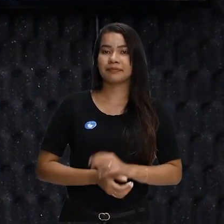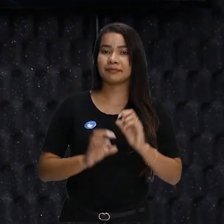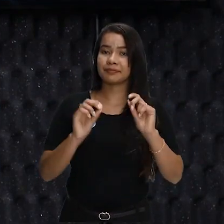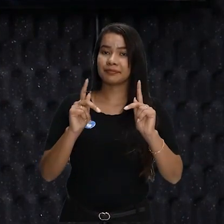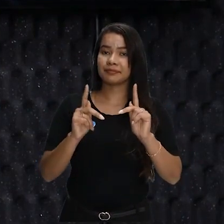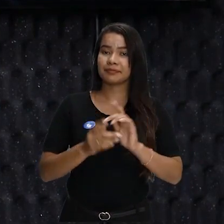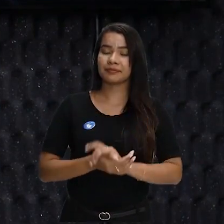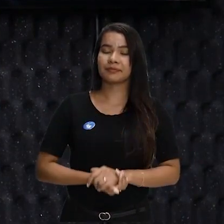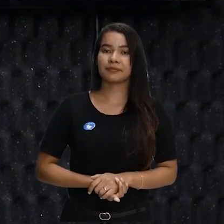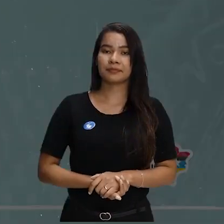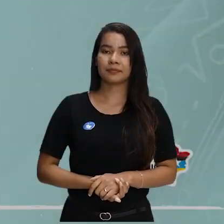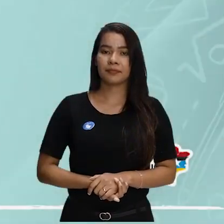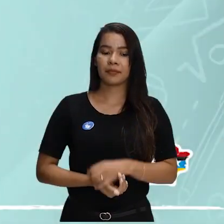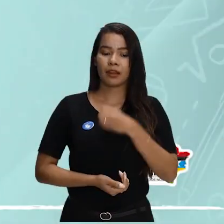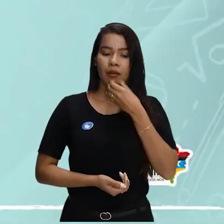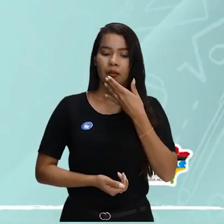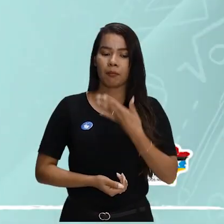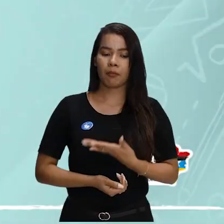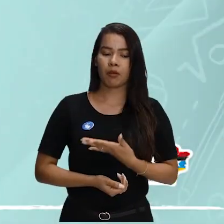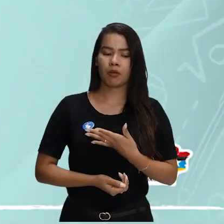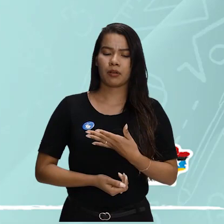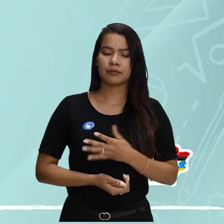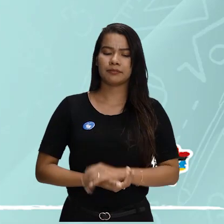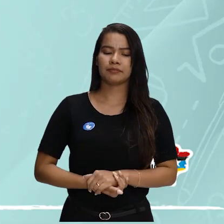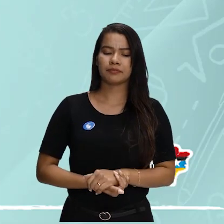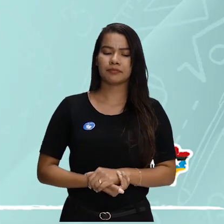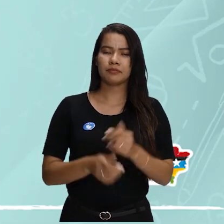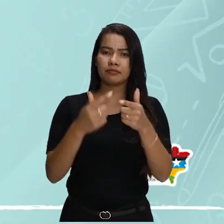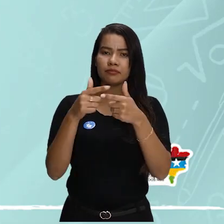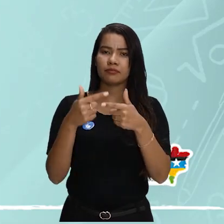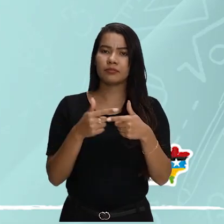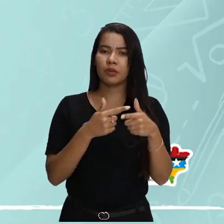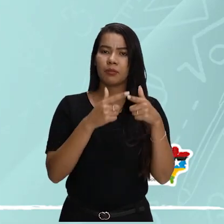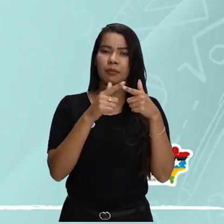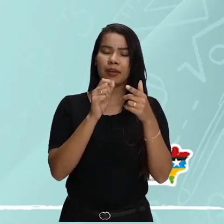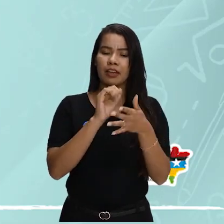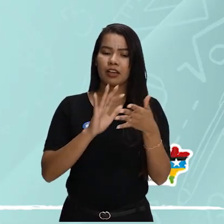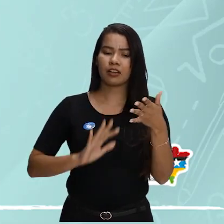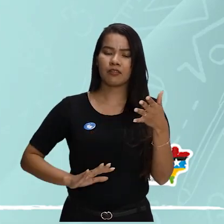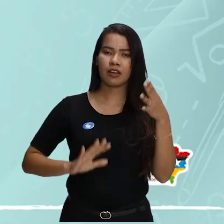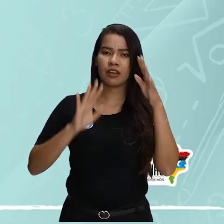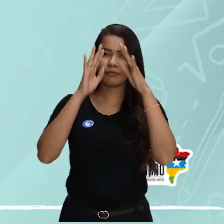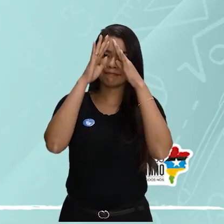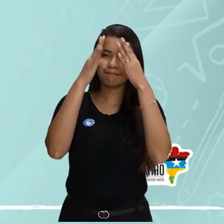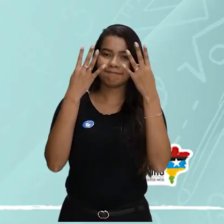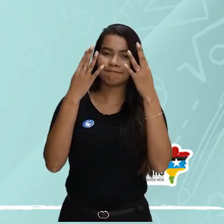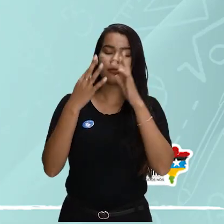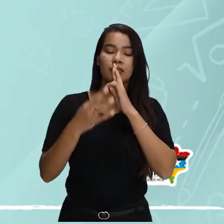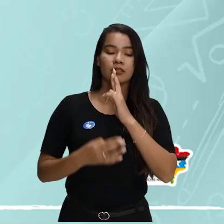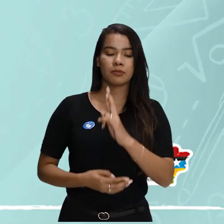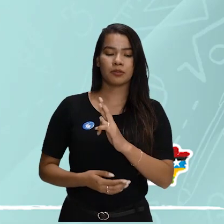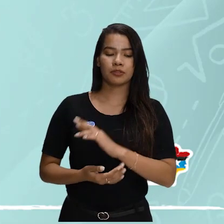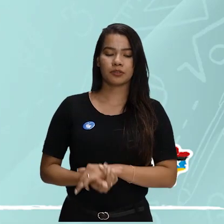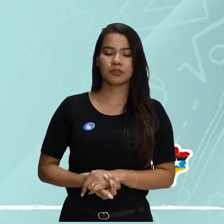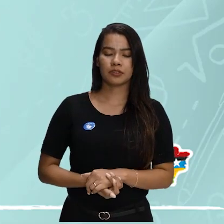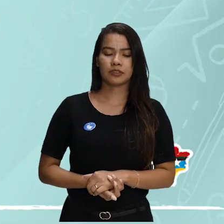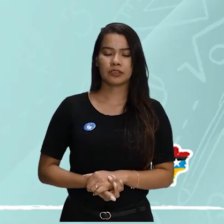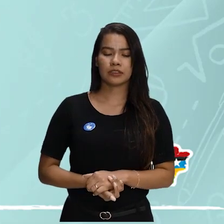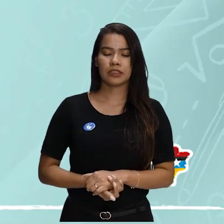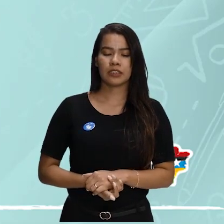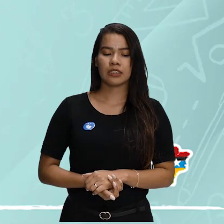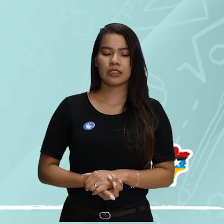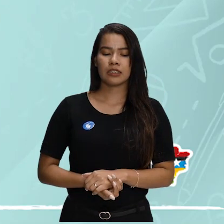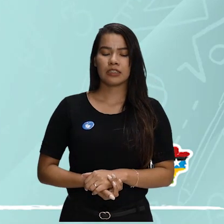ok? Bom, resolução de exercícios é a aula de hoje sobre estatística. Olha só, identifique